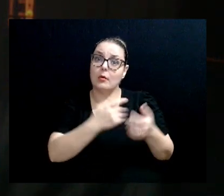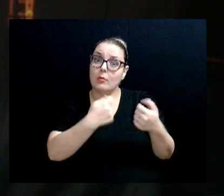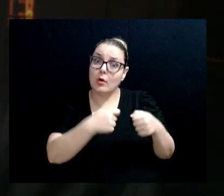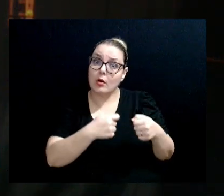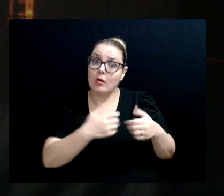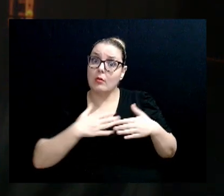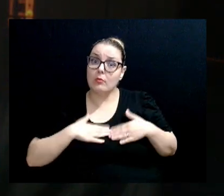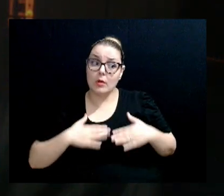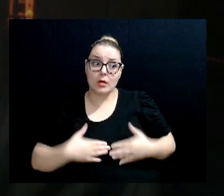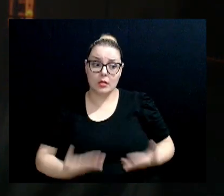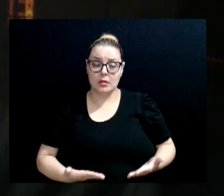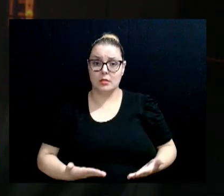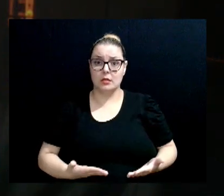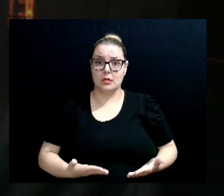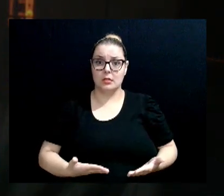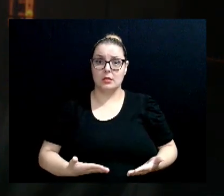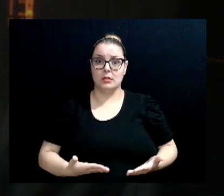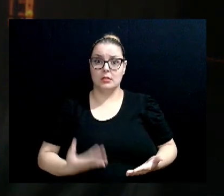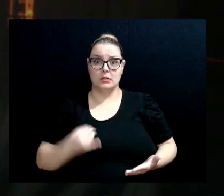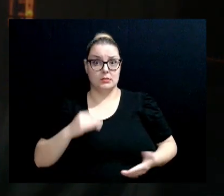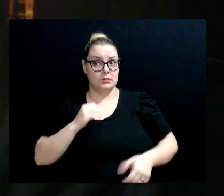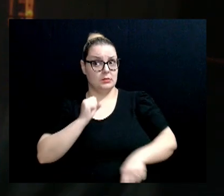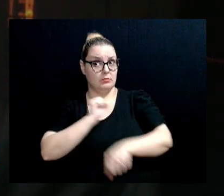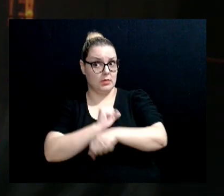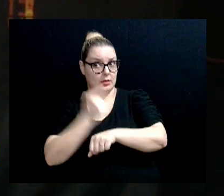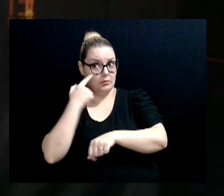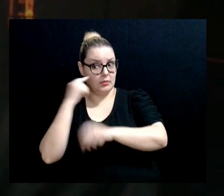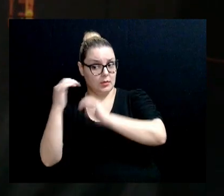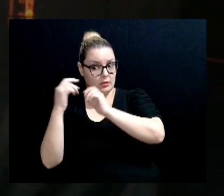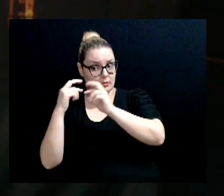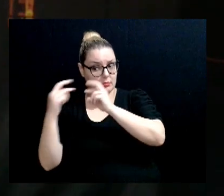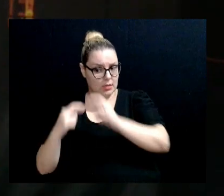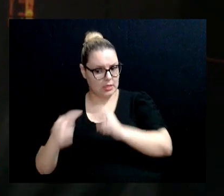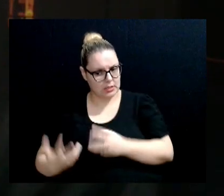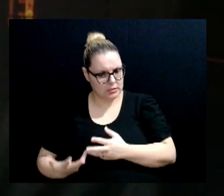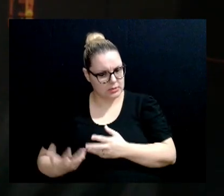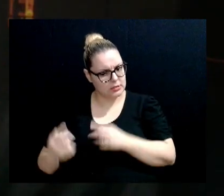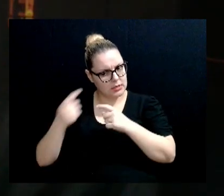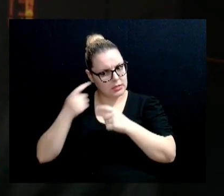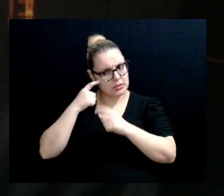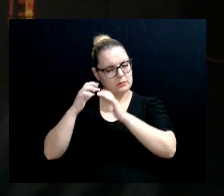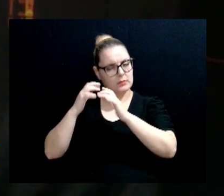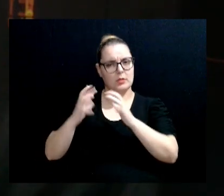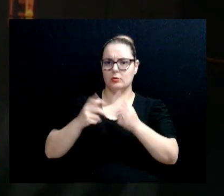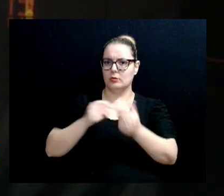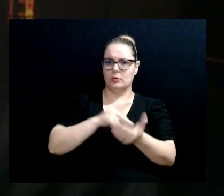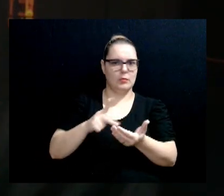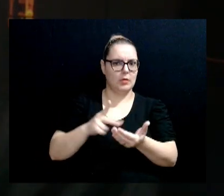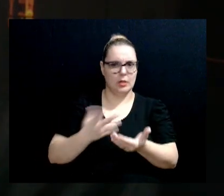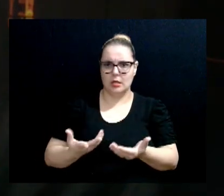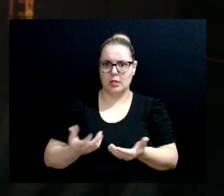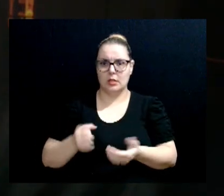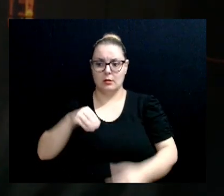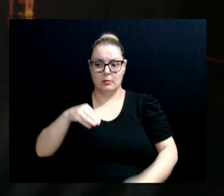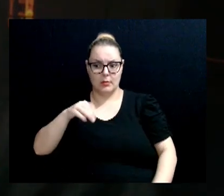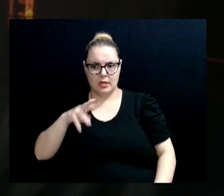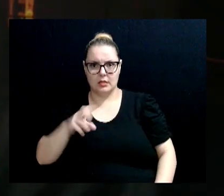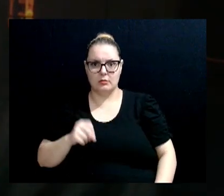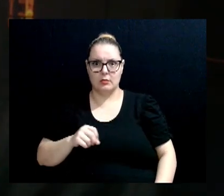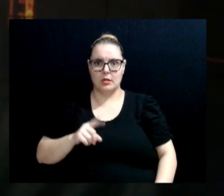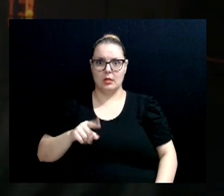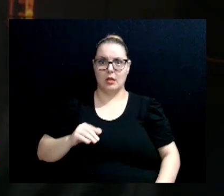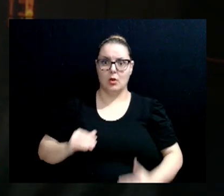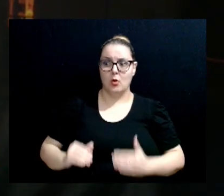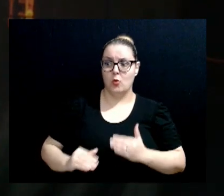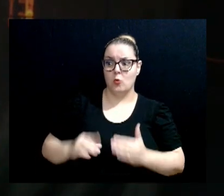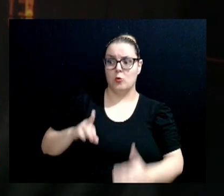né? Se a gente para analisar, com todos esses aplicativos e essas métricas, ela virou um desempenho,